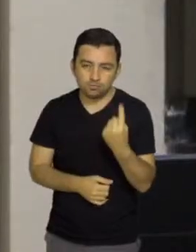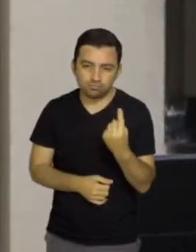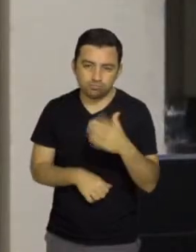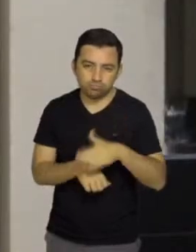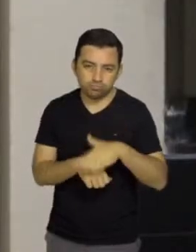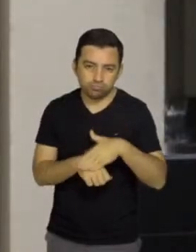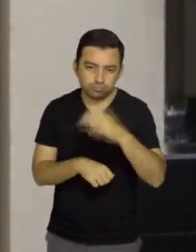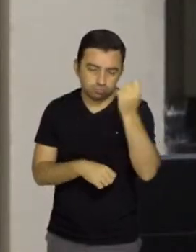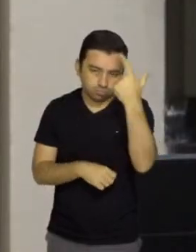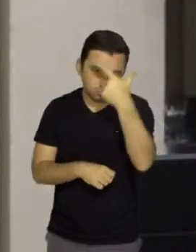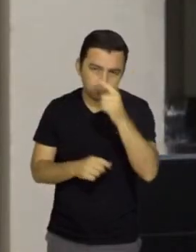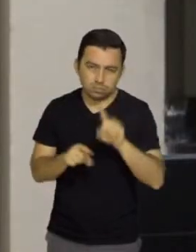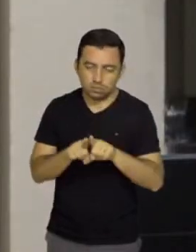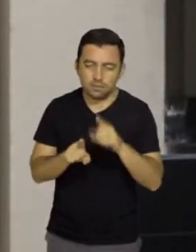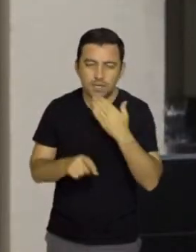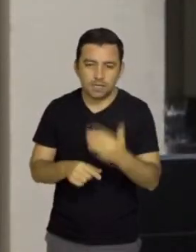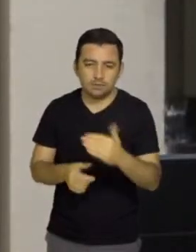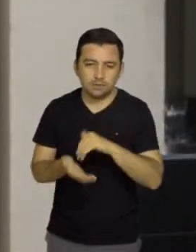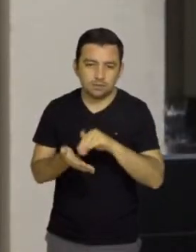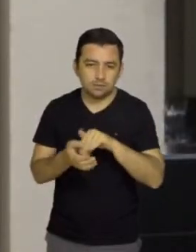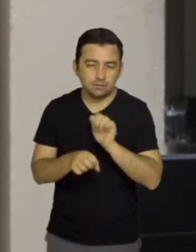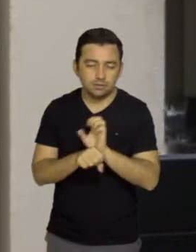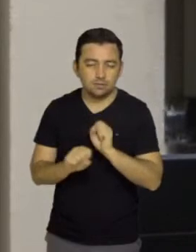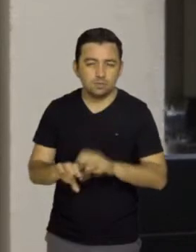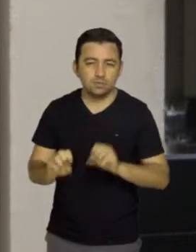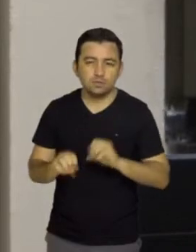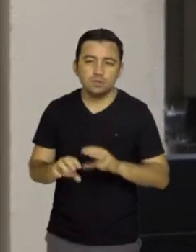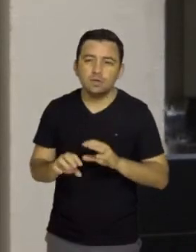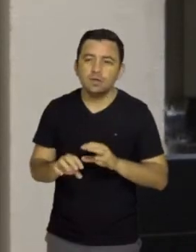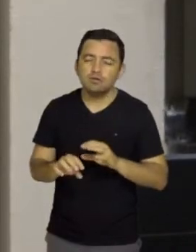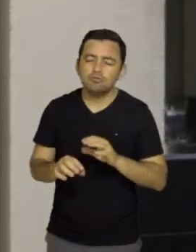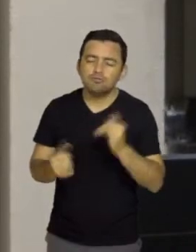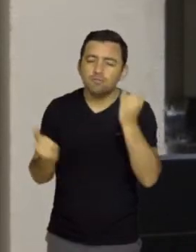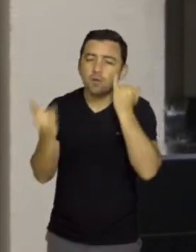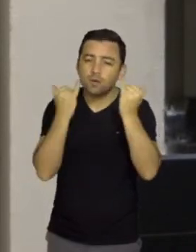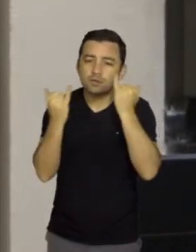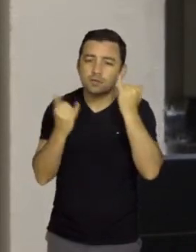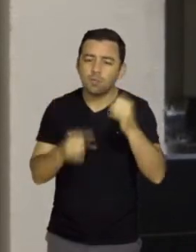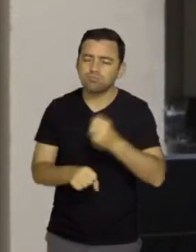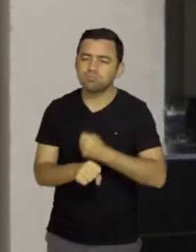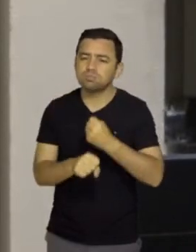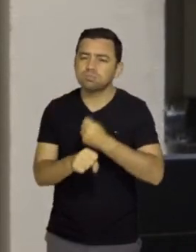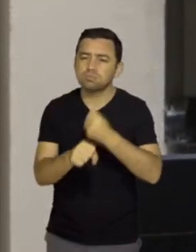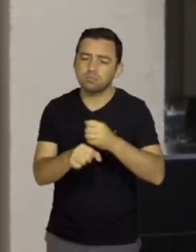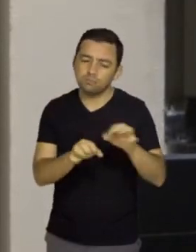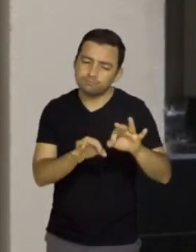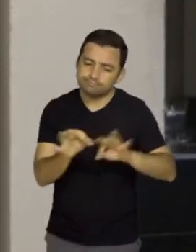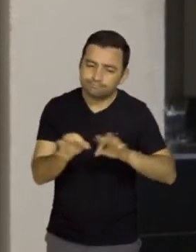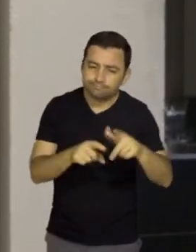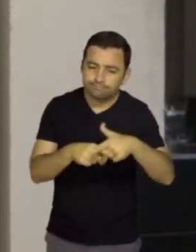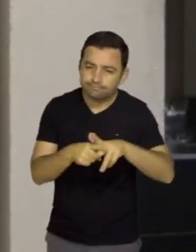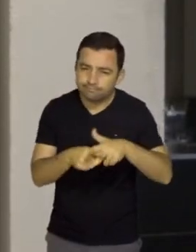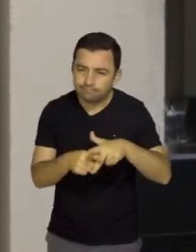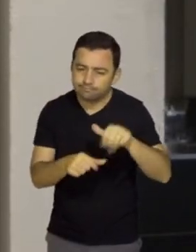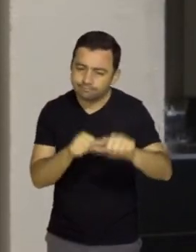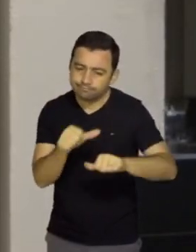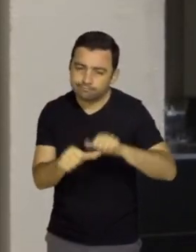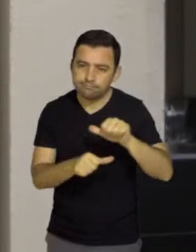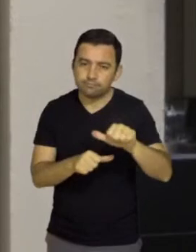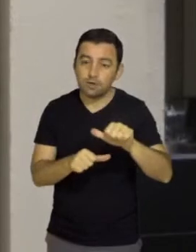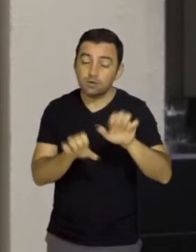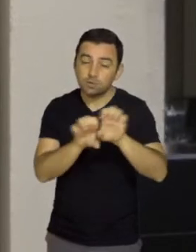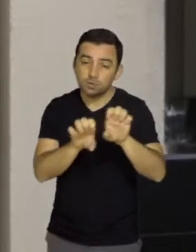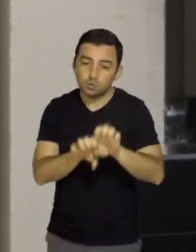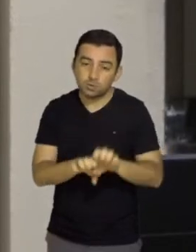Altair Silva, solicitando ao secretário de Estado da Educação informações acerca das obras de reforma e manutenção da estrutura da